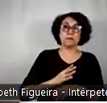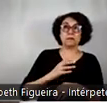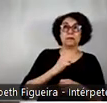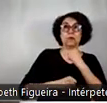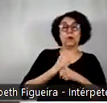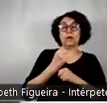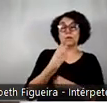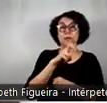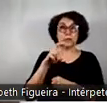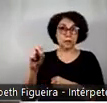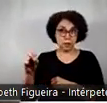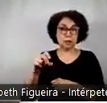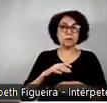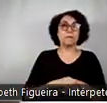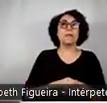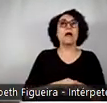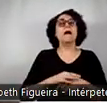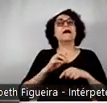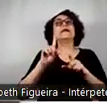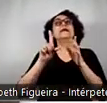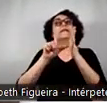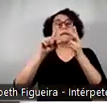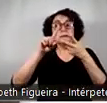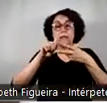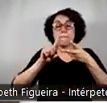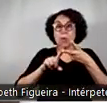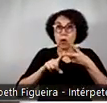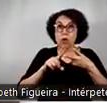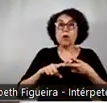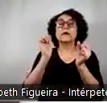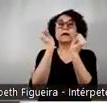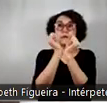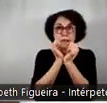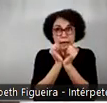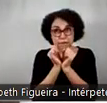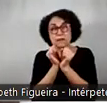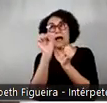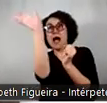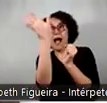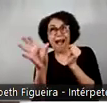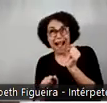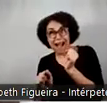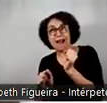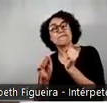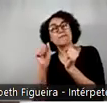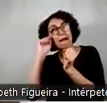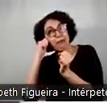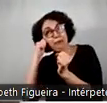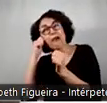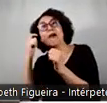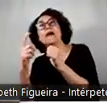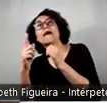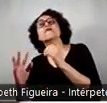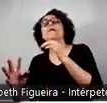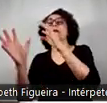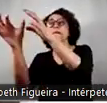deslocamento forçado, né, de pessoas escravizadas, né, que vieram do continente africano, né, de vários países da África para o